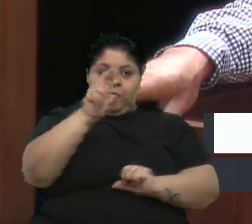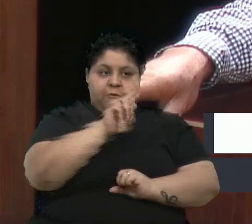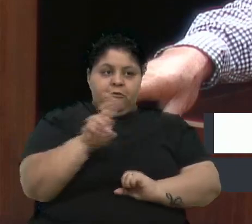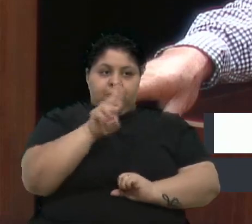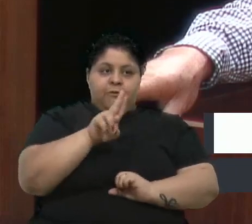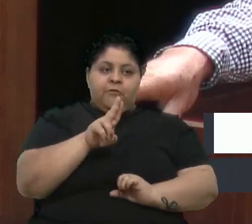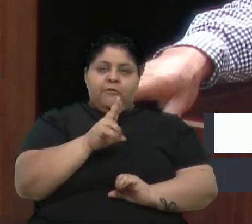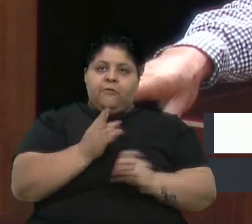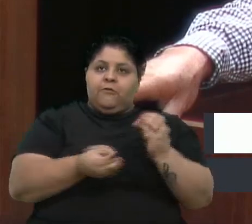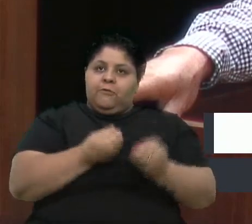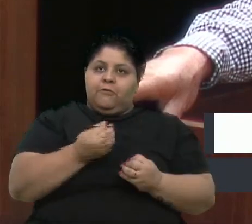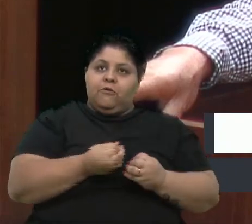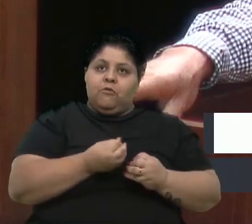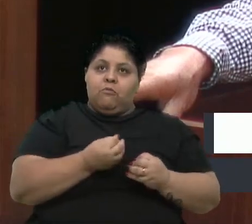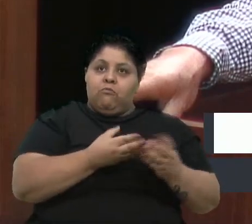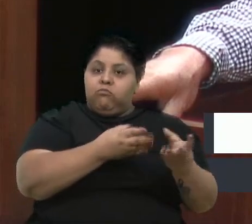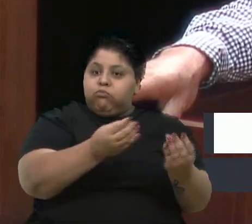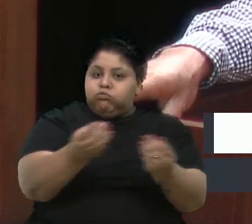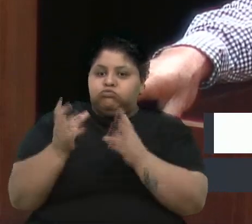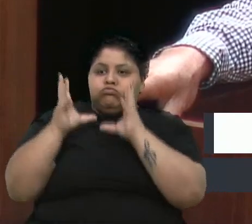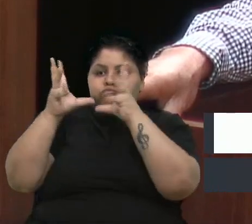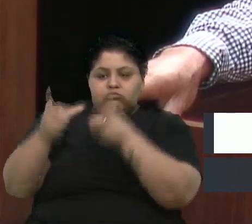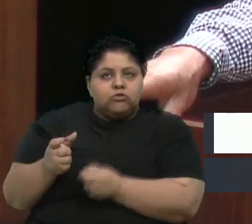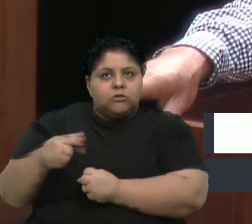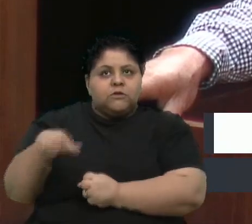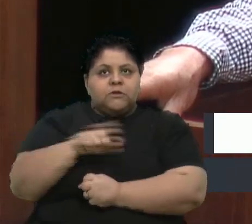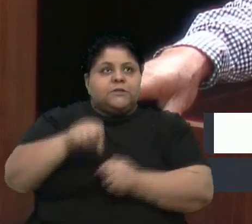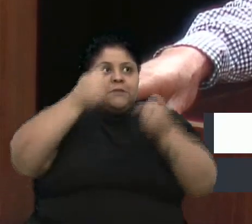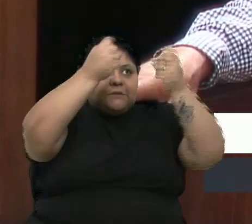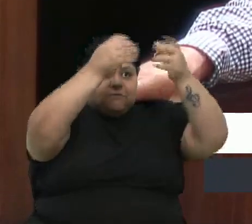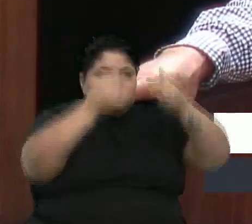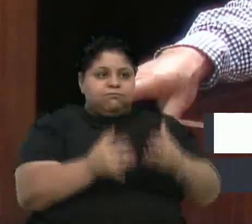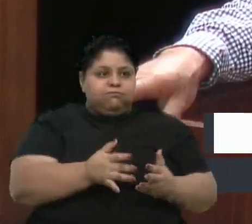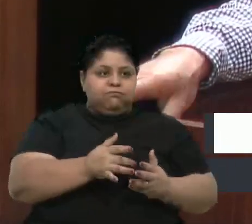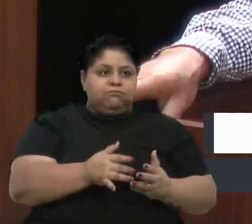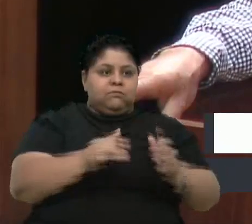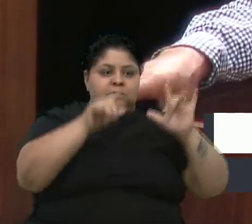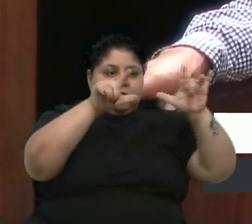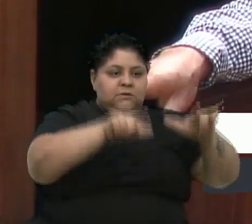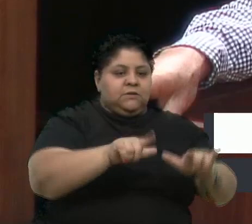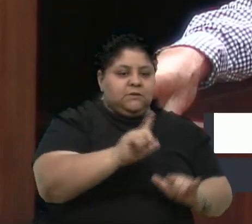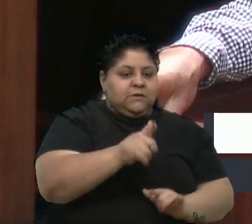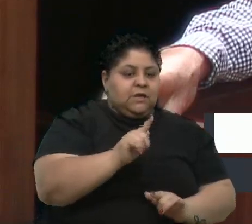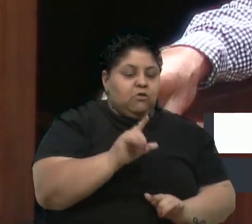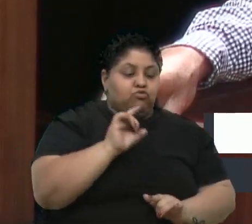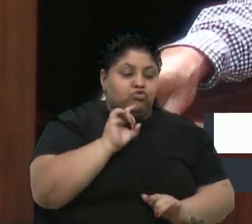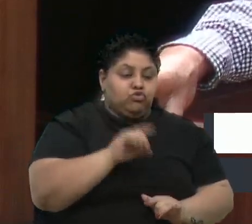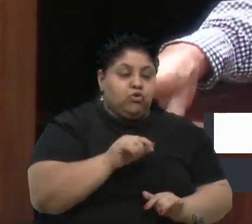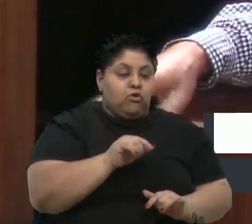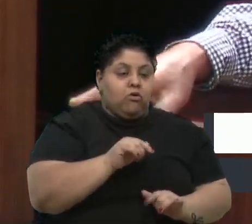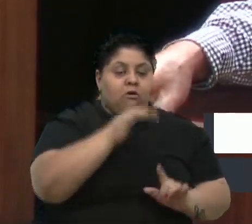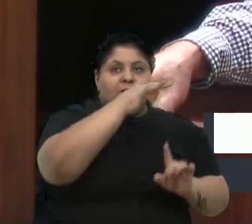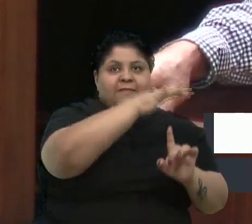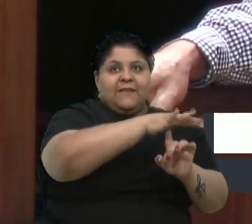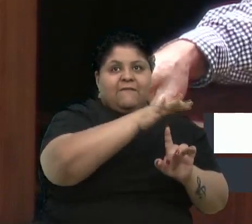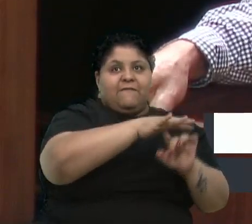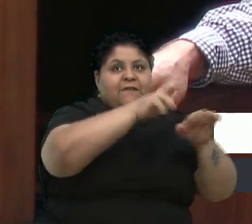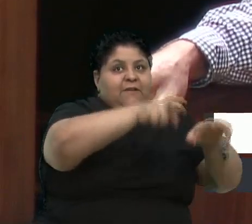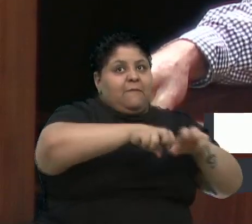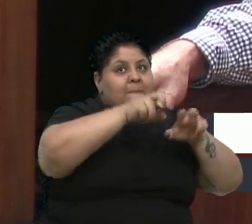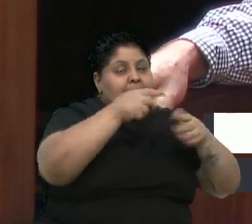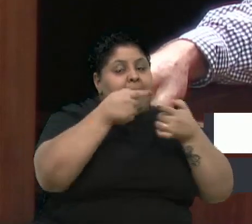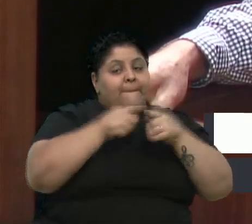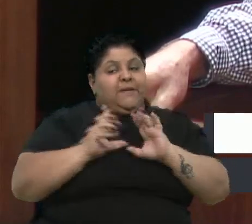como múltiplo, como um todo, a gente explicou. Não, esse espaço não é só da Feira da Agricultura, ele é como um todo para a